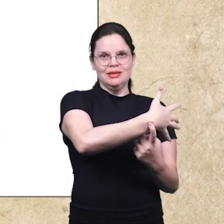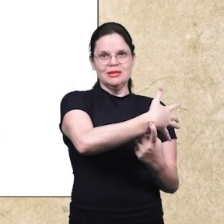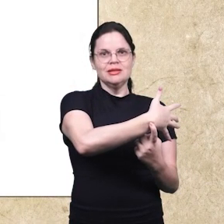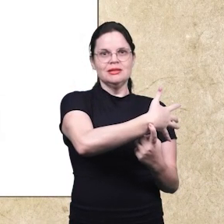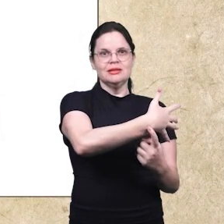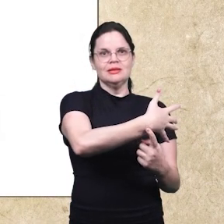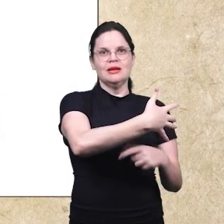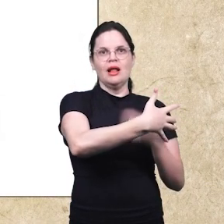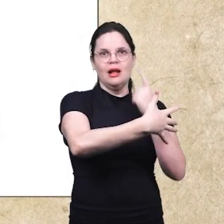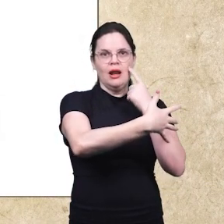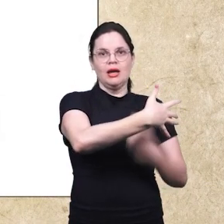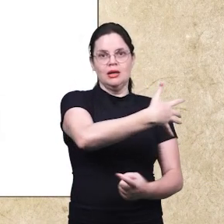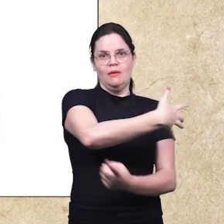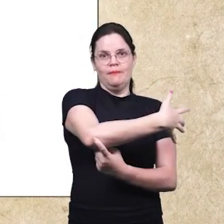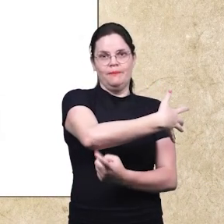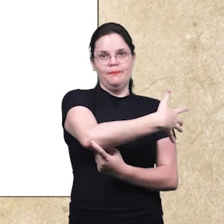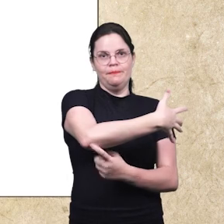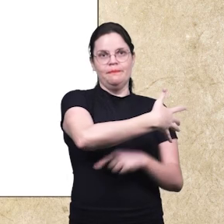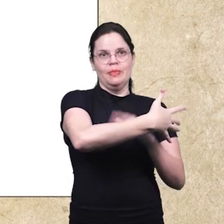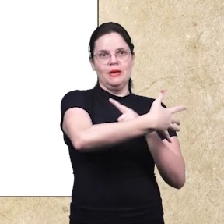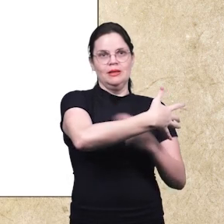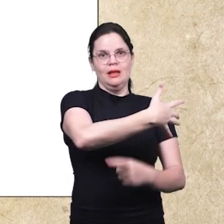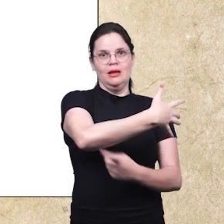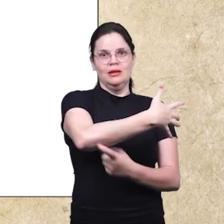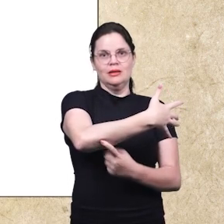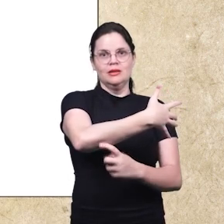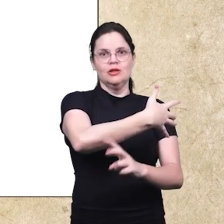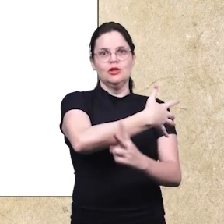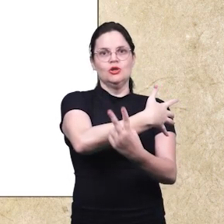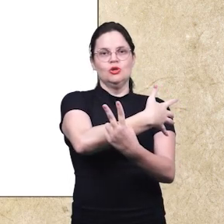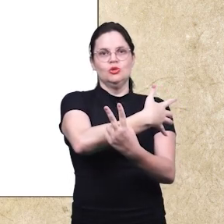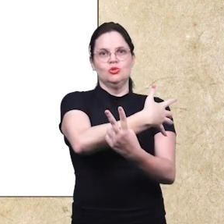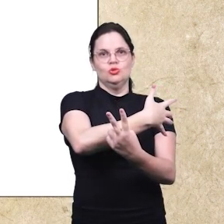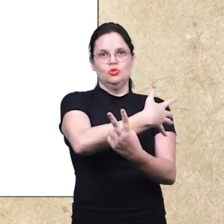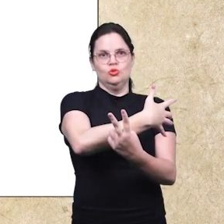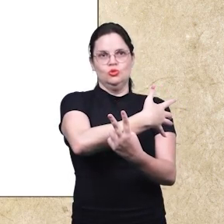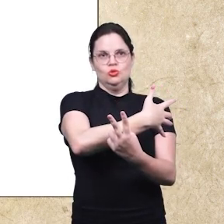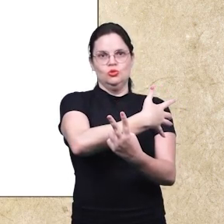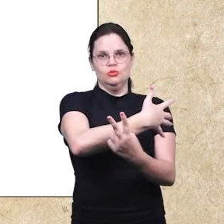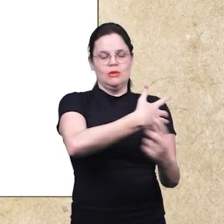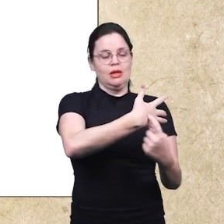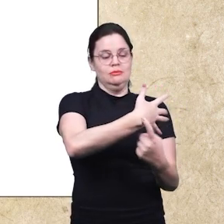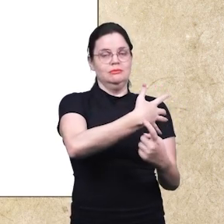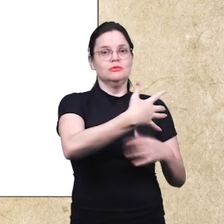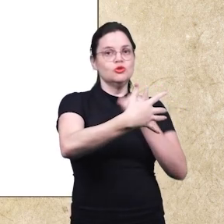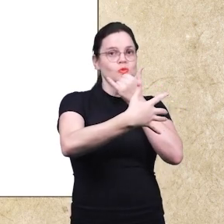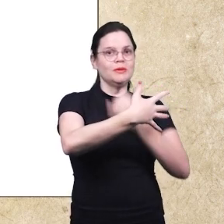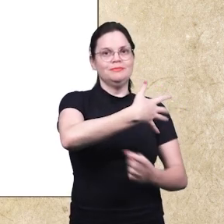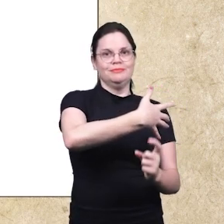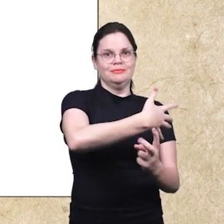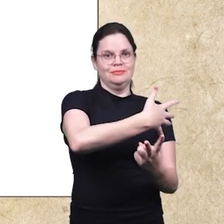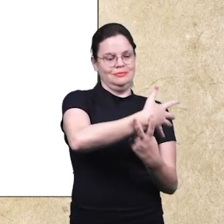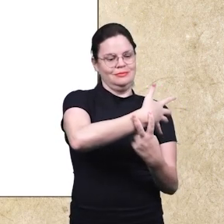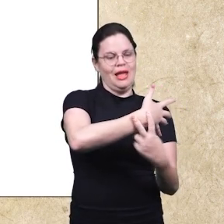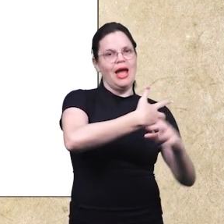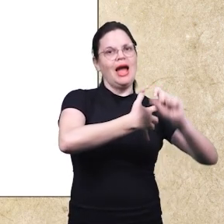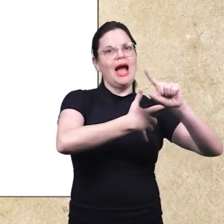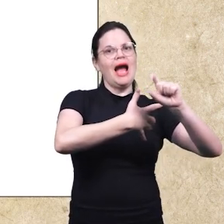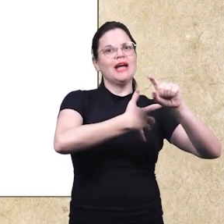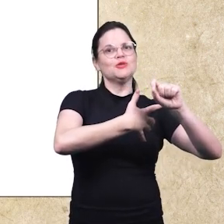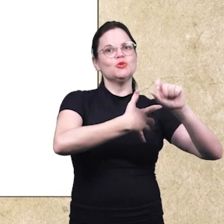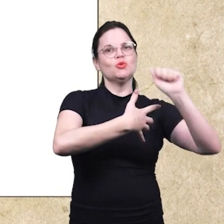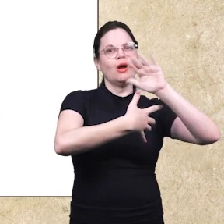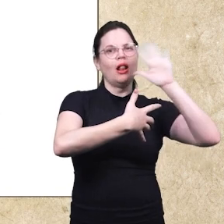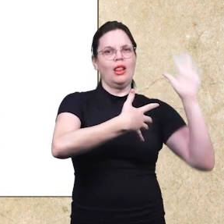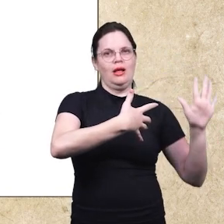anos em números arredondados, aproximados, durante todo este tempo, Israel está rejeitado. Em